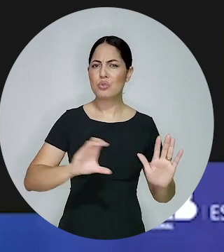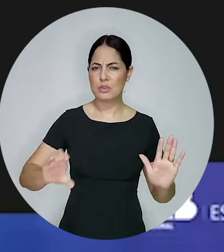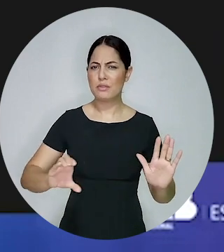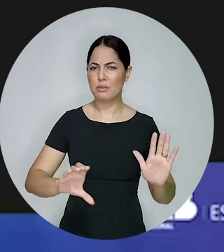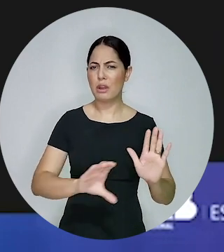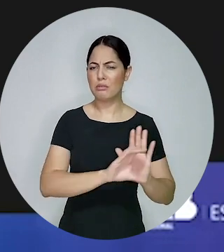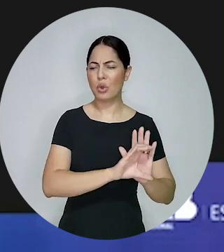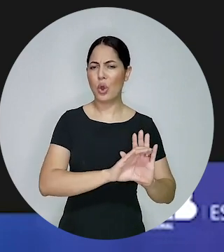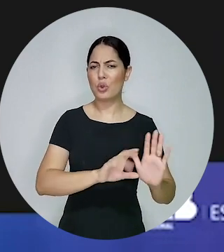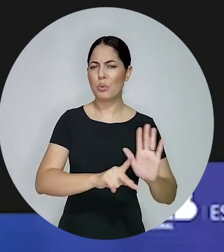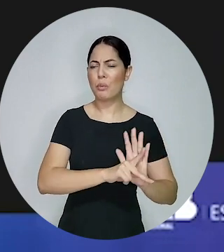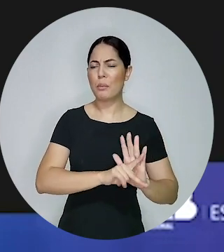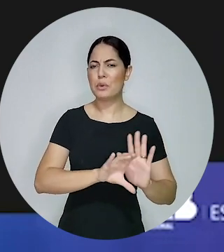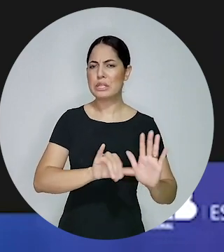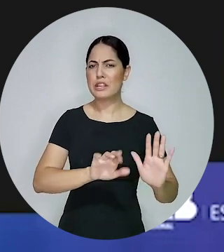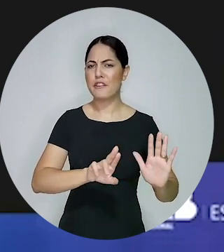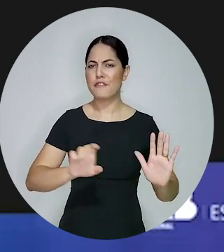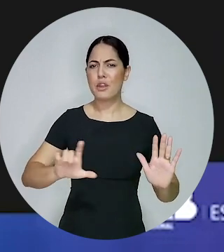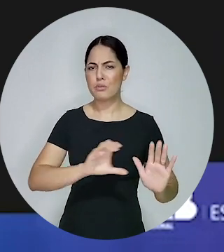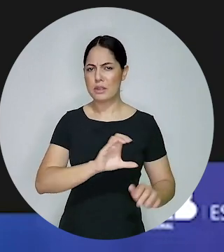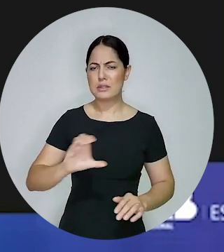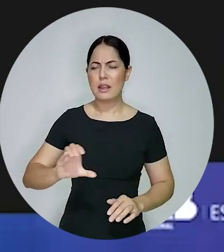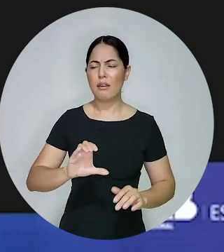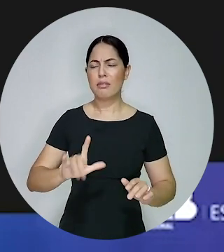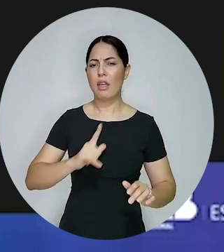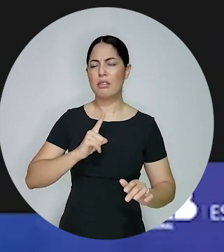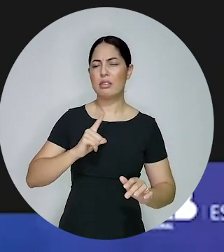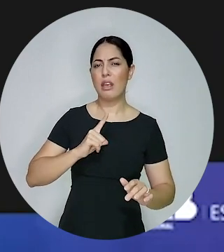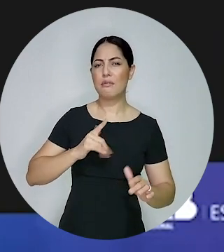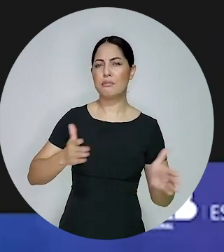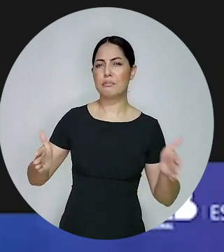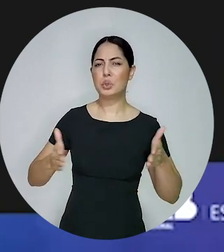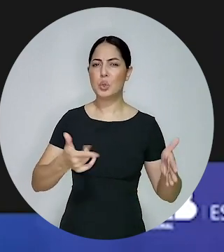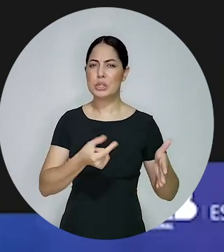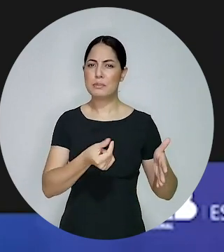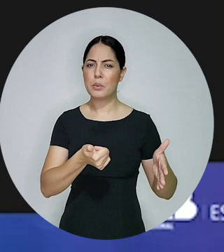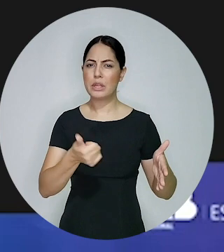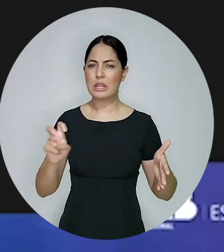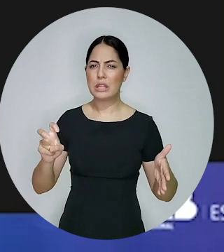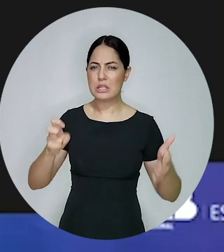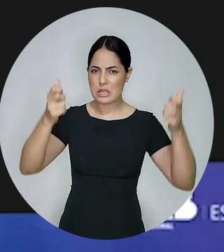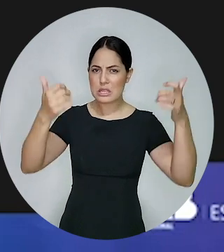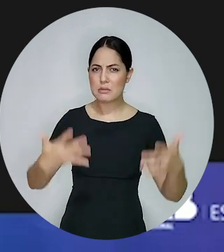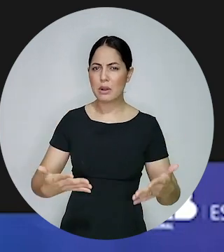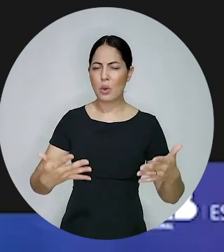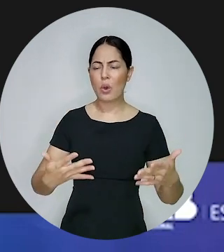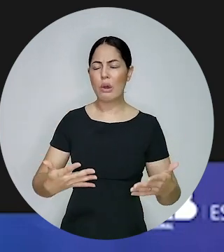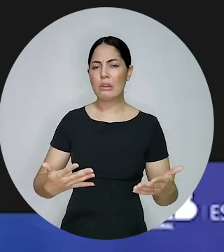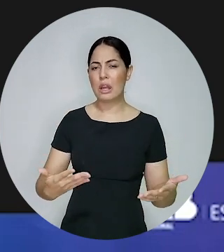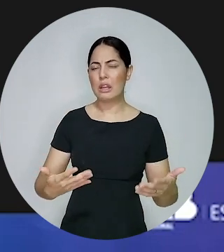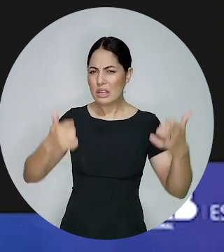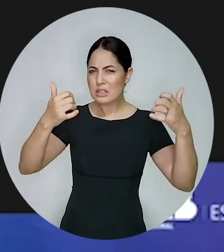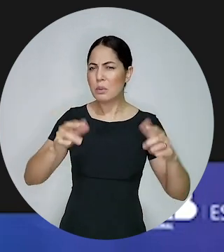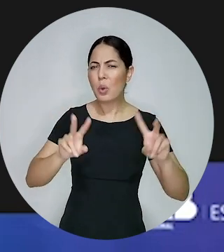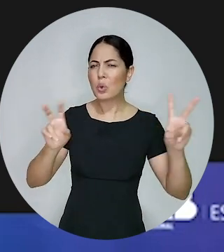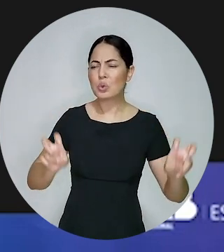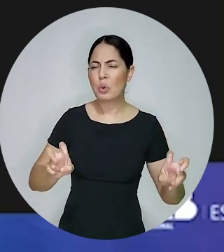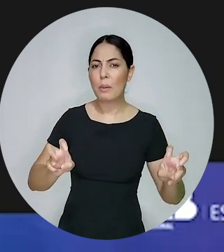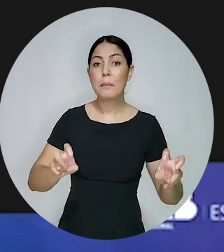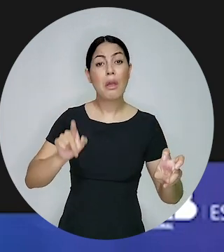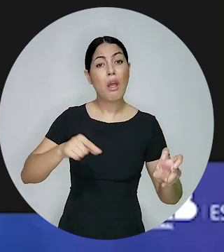mas trazida de forma mais clara pelo Código de Processo de 2015, que é